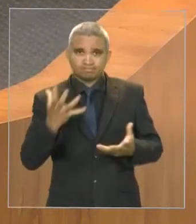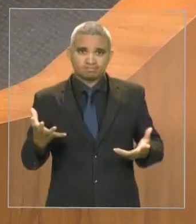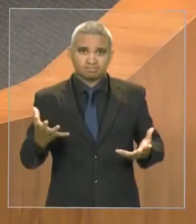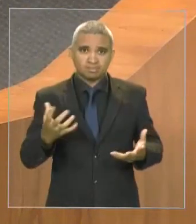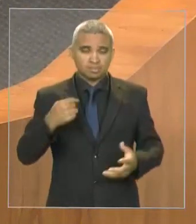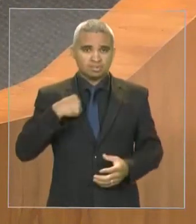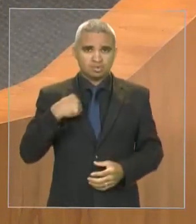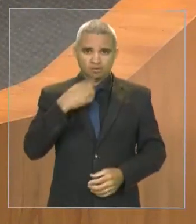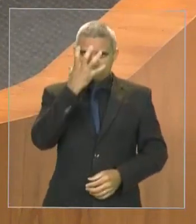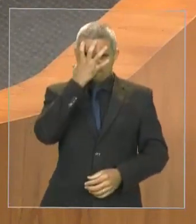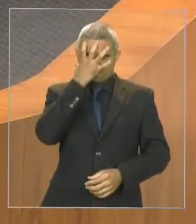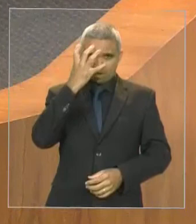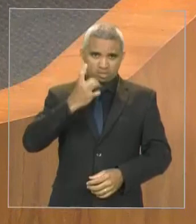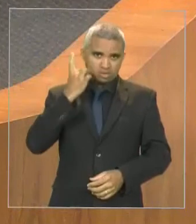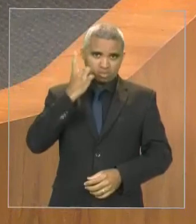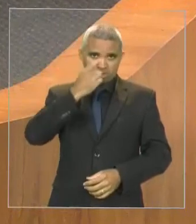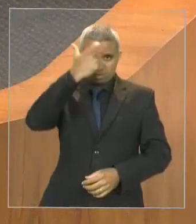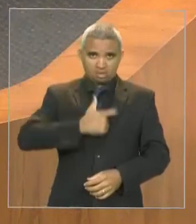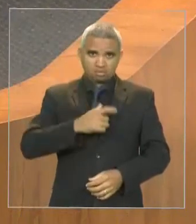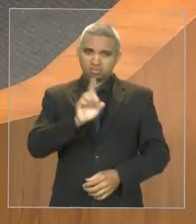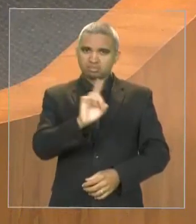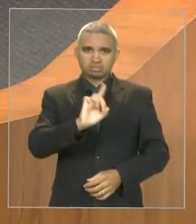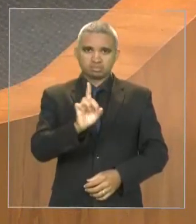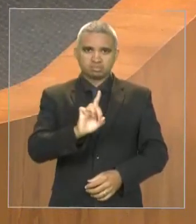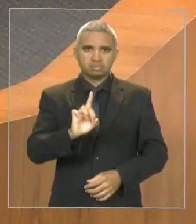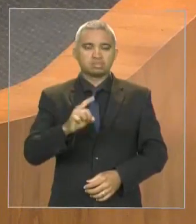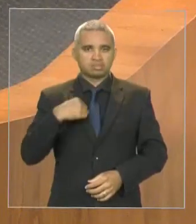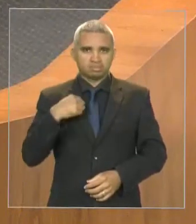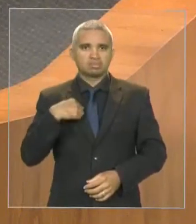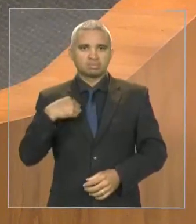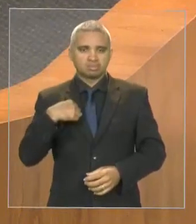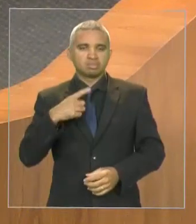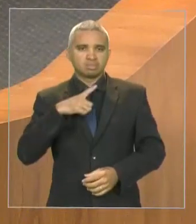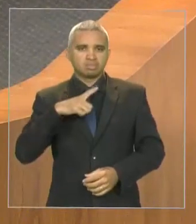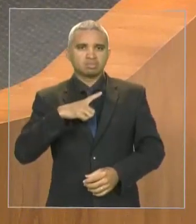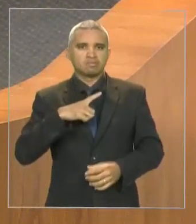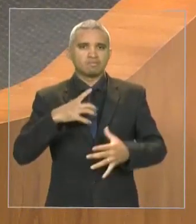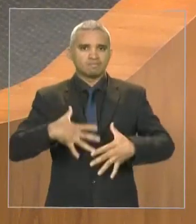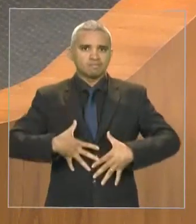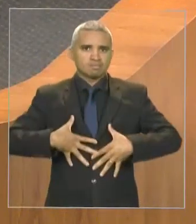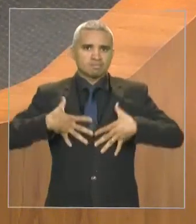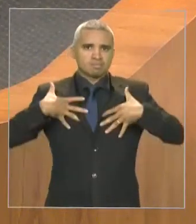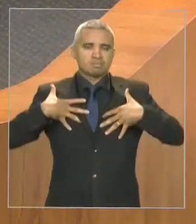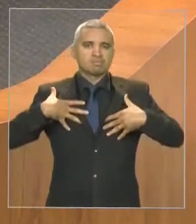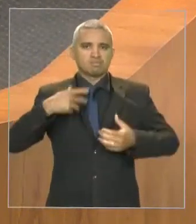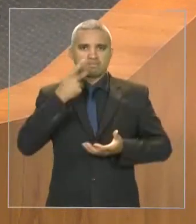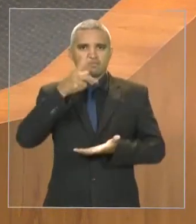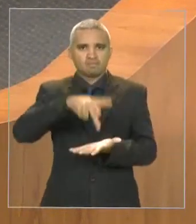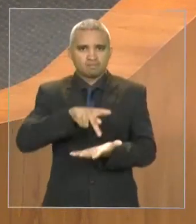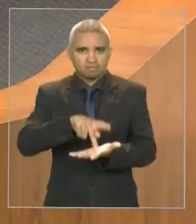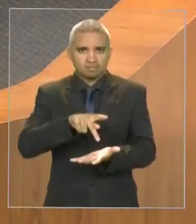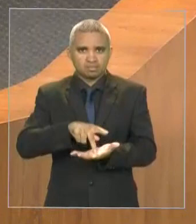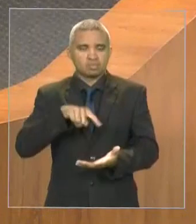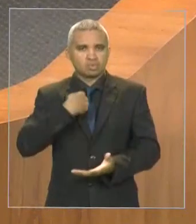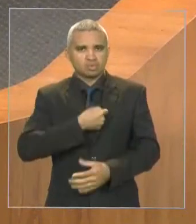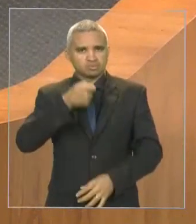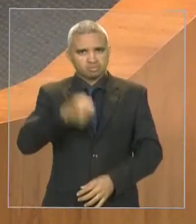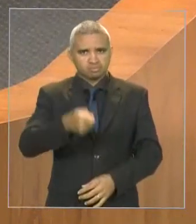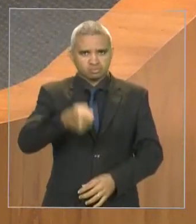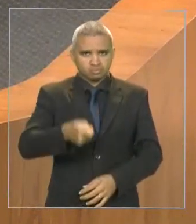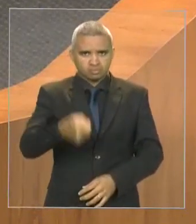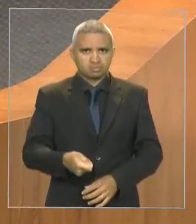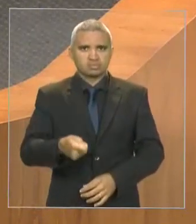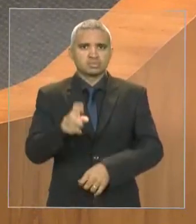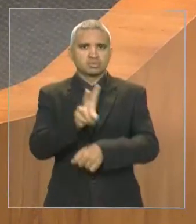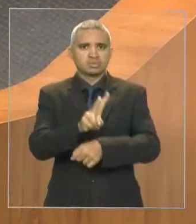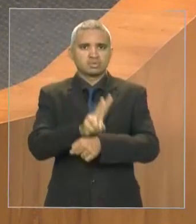ser deputado, não tenho vergonha de ser honesto. Pelo contrário, vamos continuar firmes no nosso propósito, em defesa da